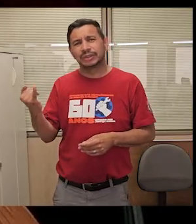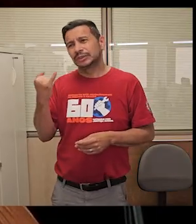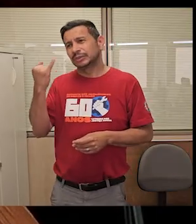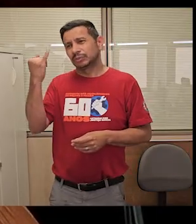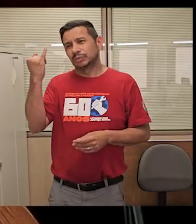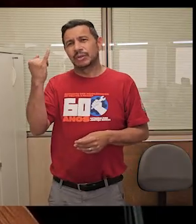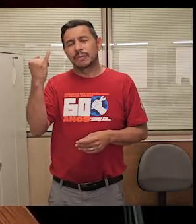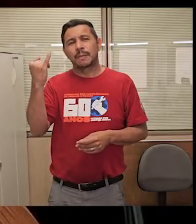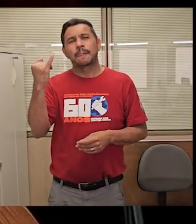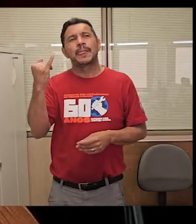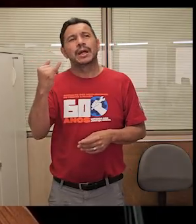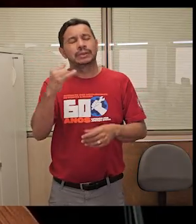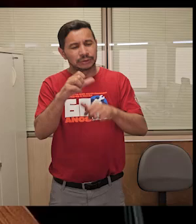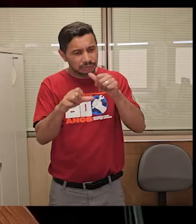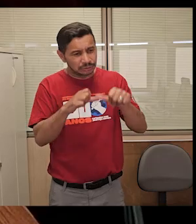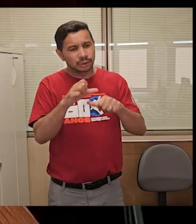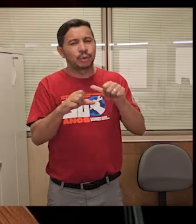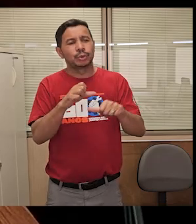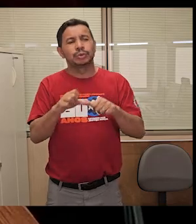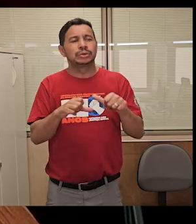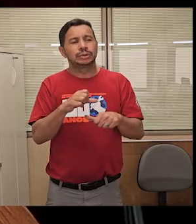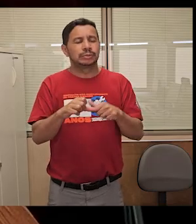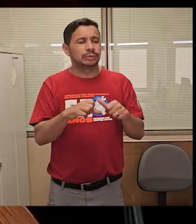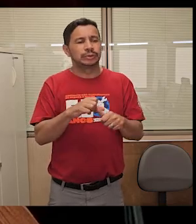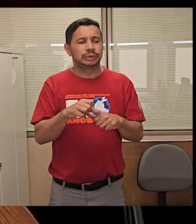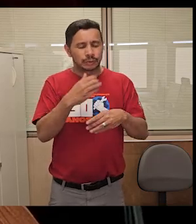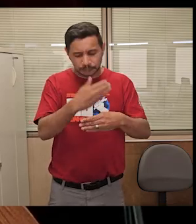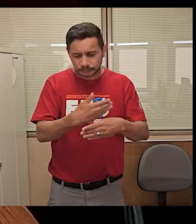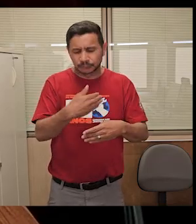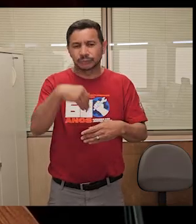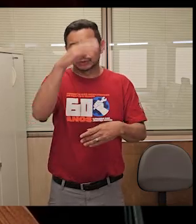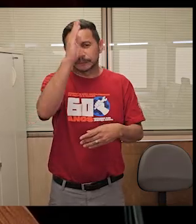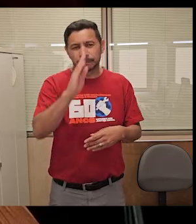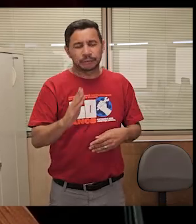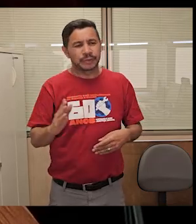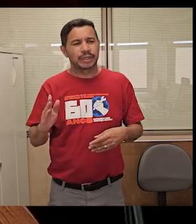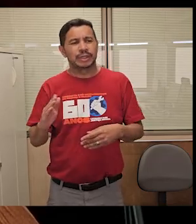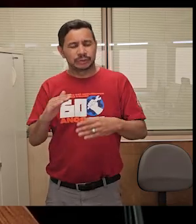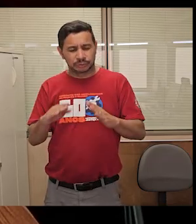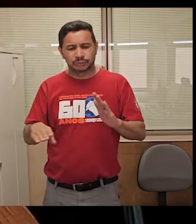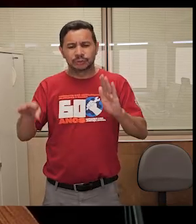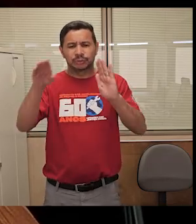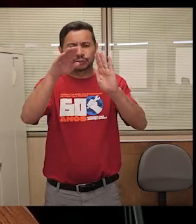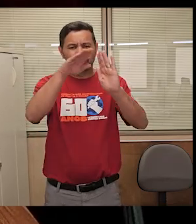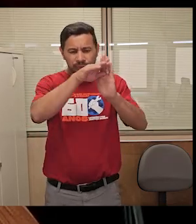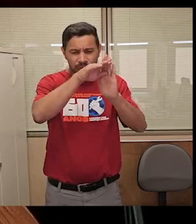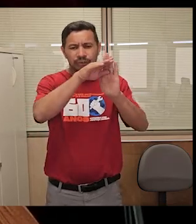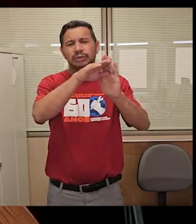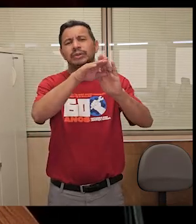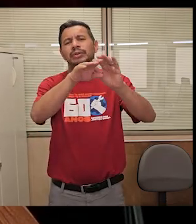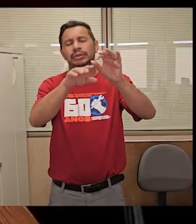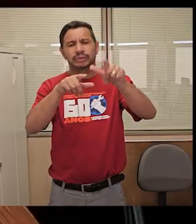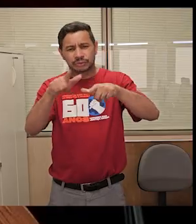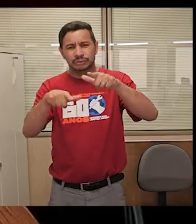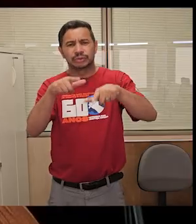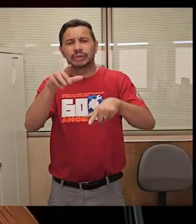essa reconstrução do Brasil, né? Para isso, acho que precisa ter soberania. Acho que essa questão do